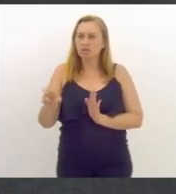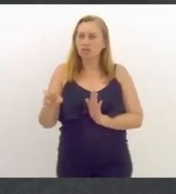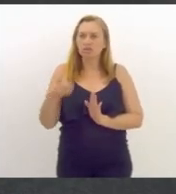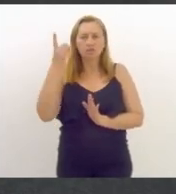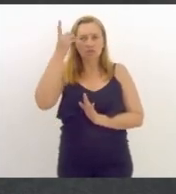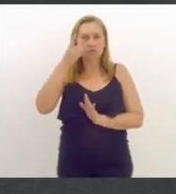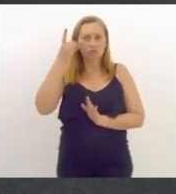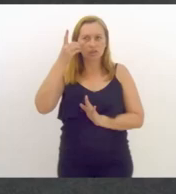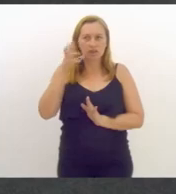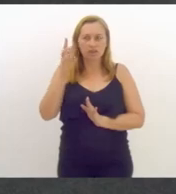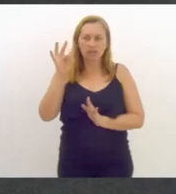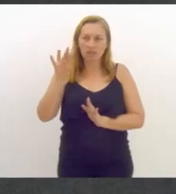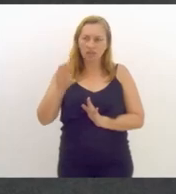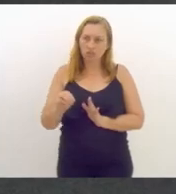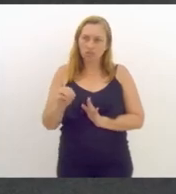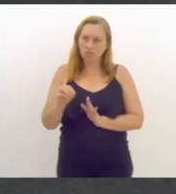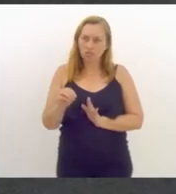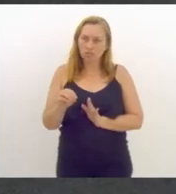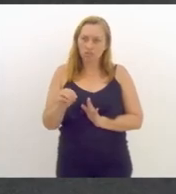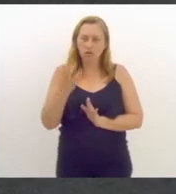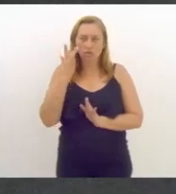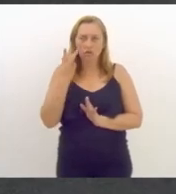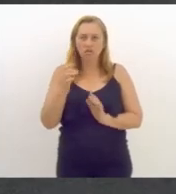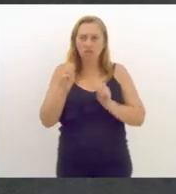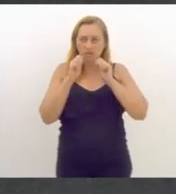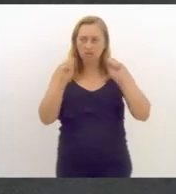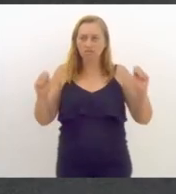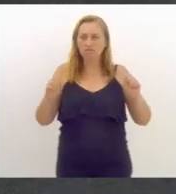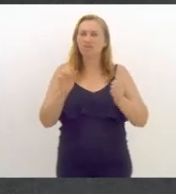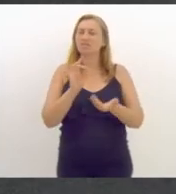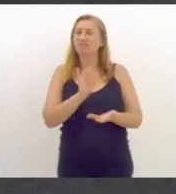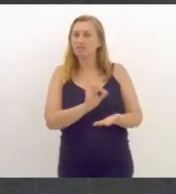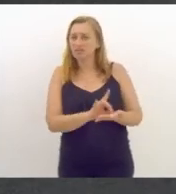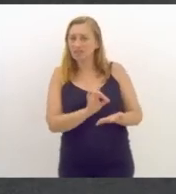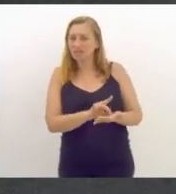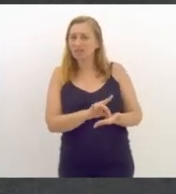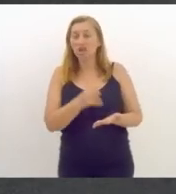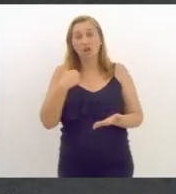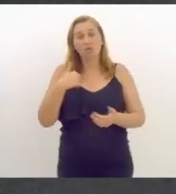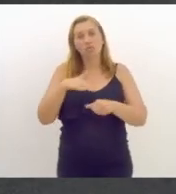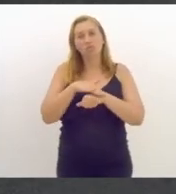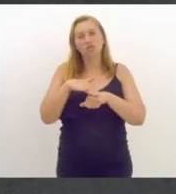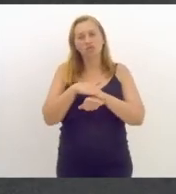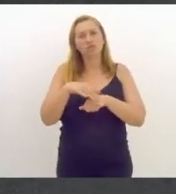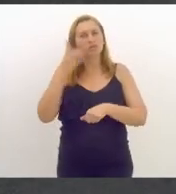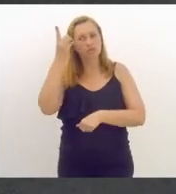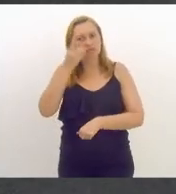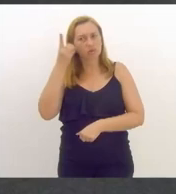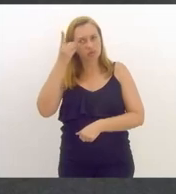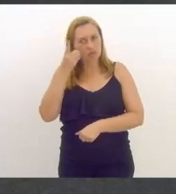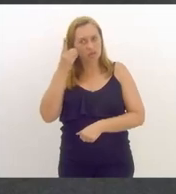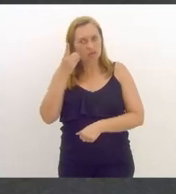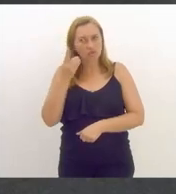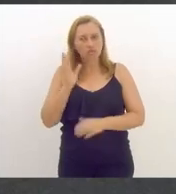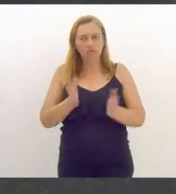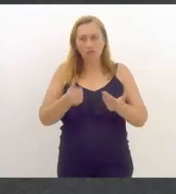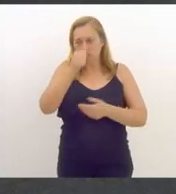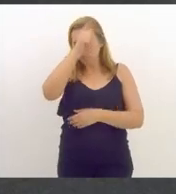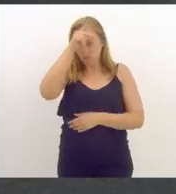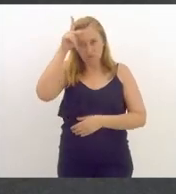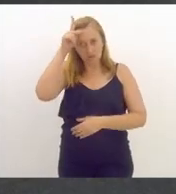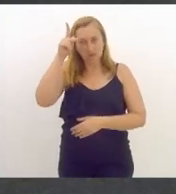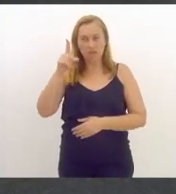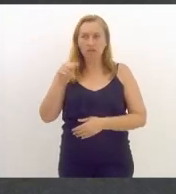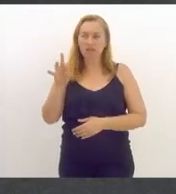Deputado Renato cozzolino e acho que assessoria da ccj tem razão eu Ontem conversei com deputado hoje Prefeito